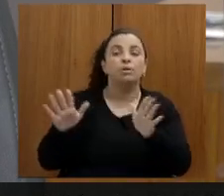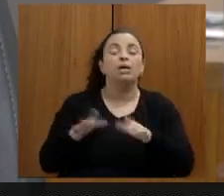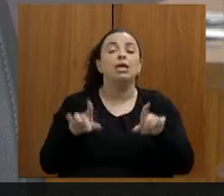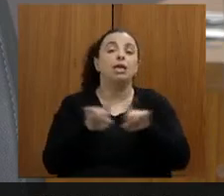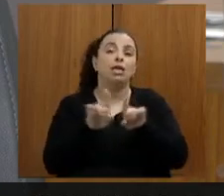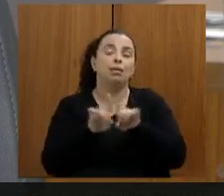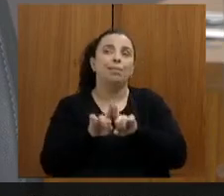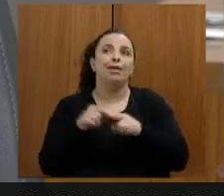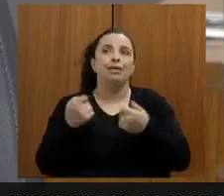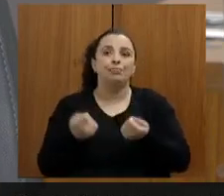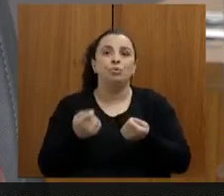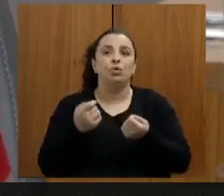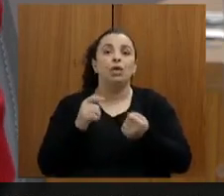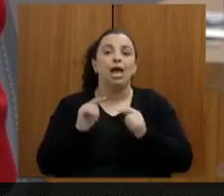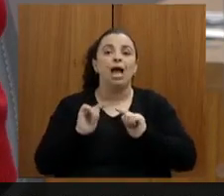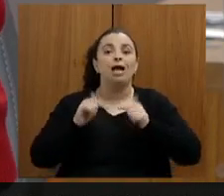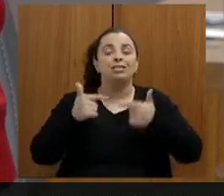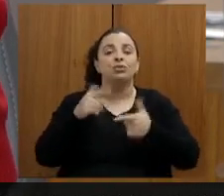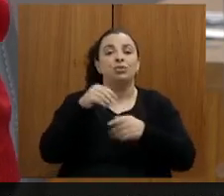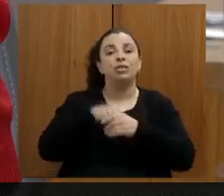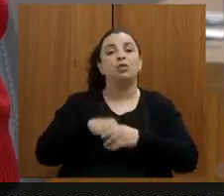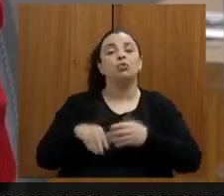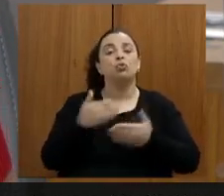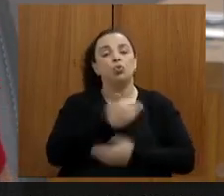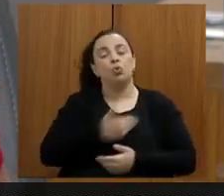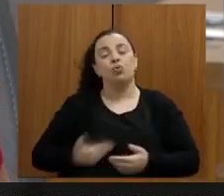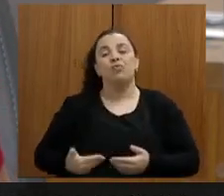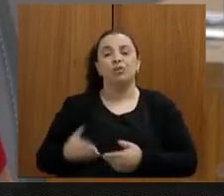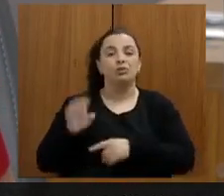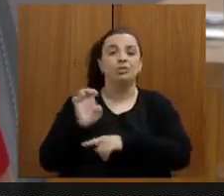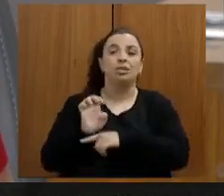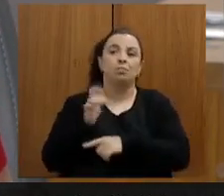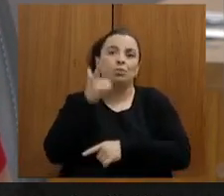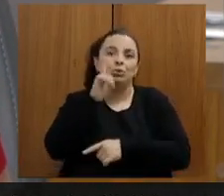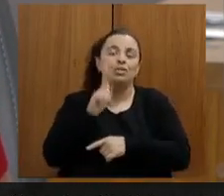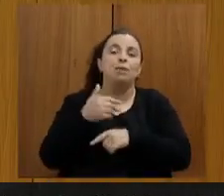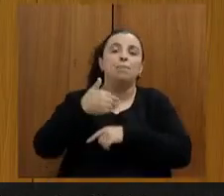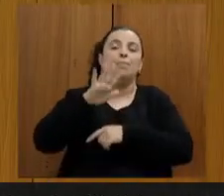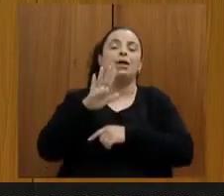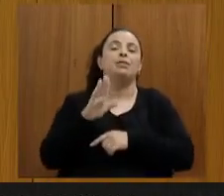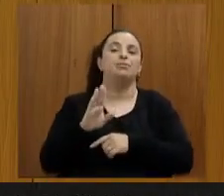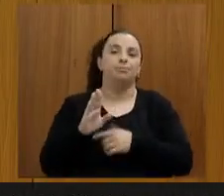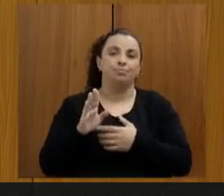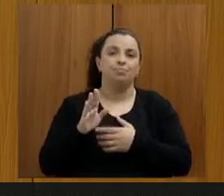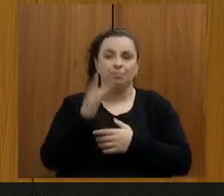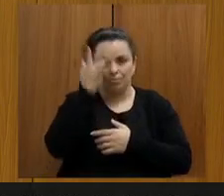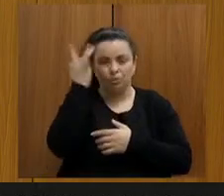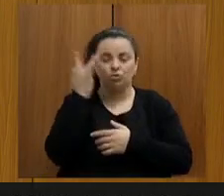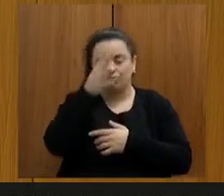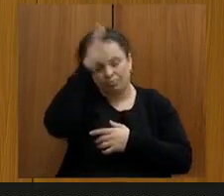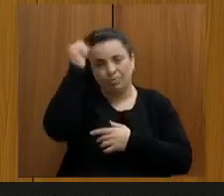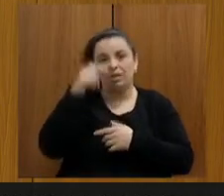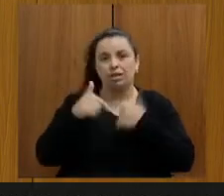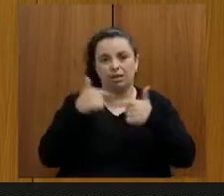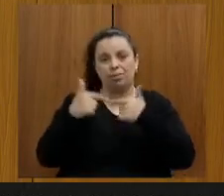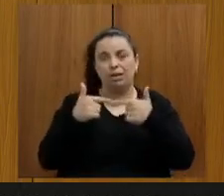maior de efetivos colaborando com a gente em todo o estado de Minas Gerais amor.so tem a palavra